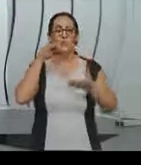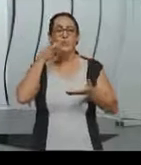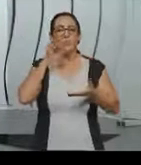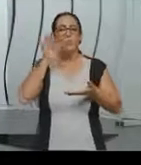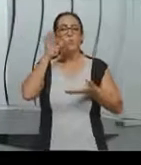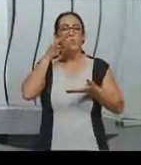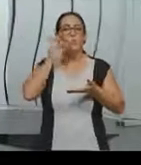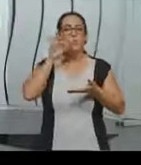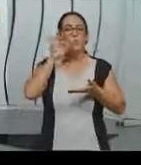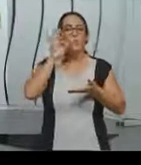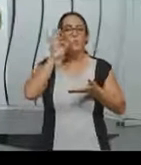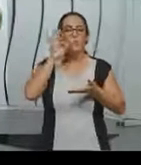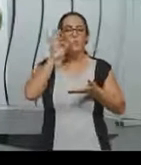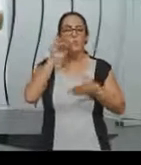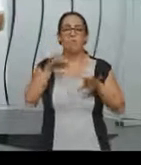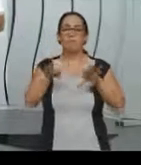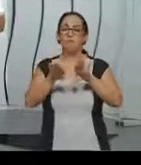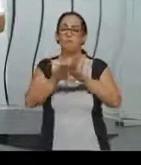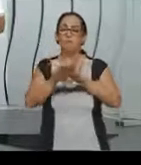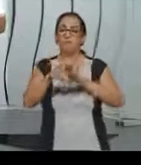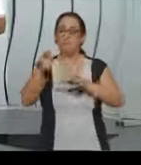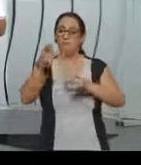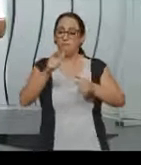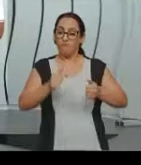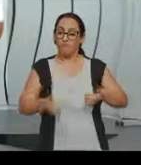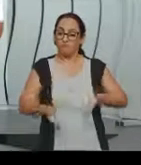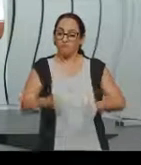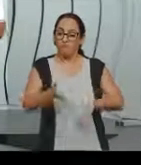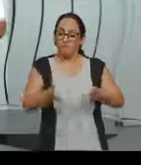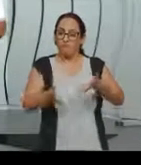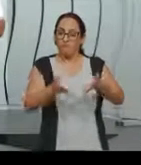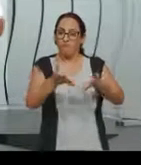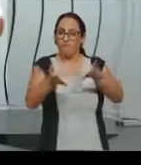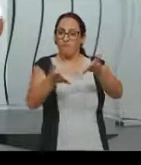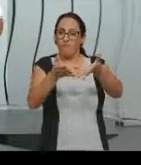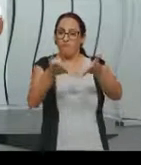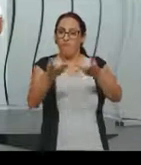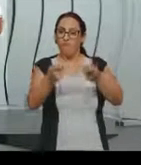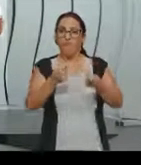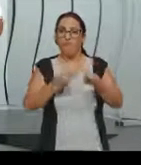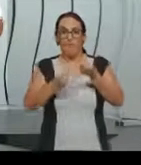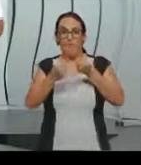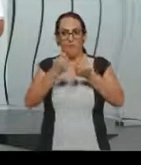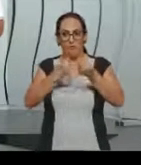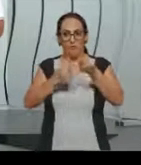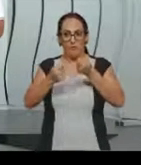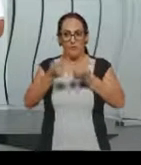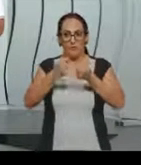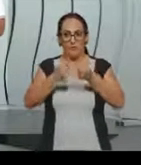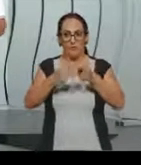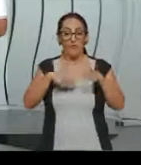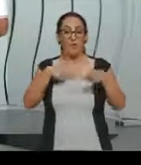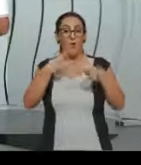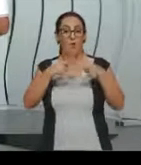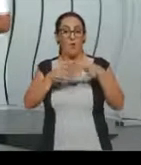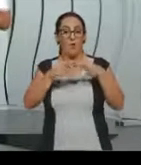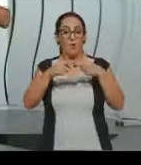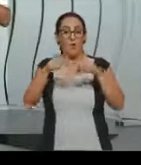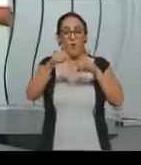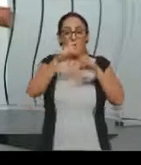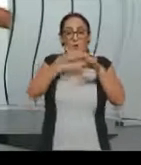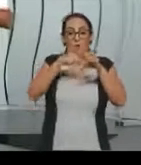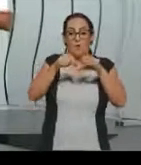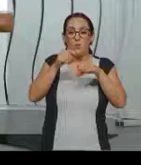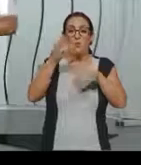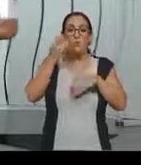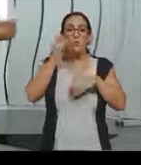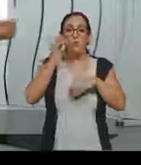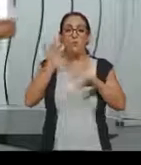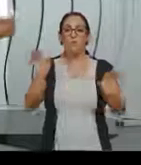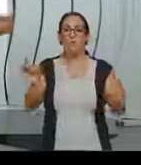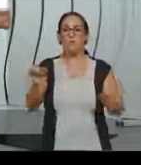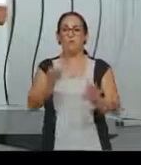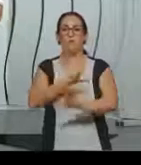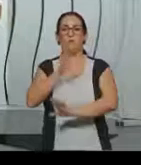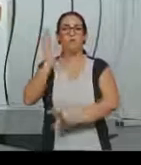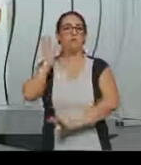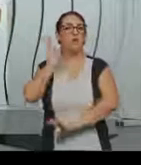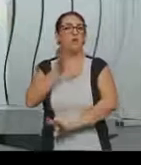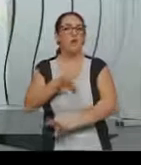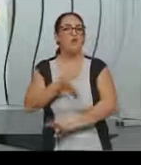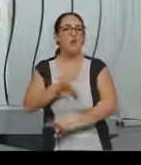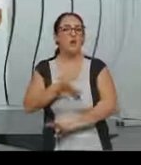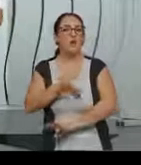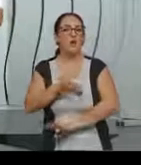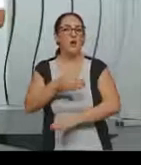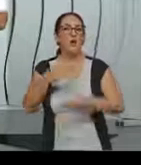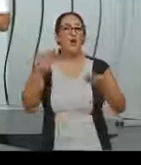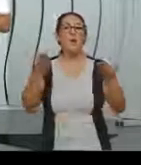outra motivação econômica, né? Aí também o ciclo do ouro também se finda e o café passa a figurar como o